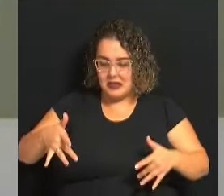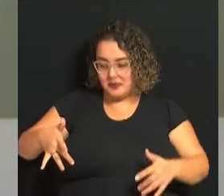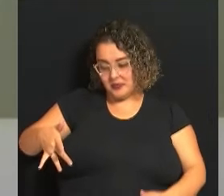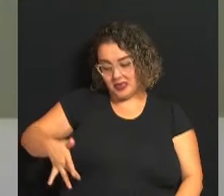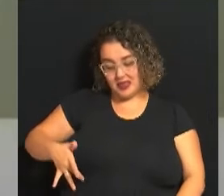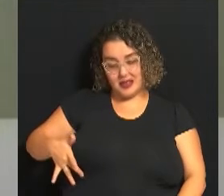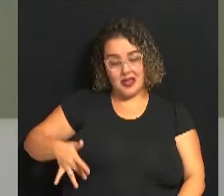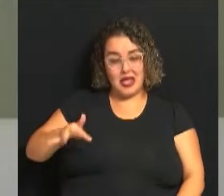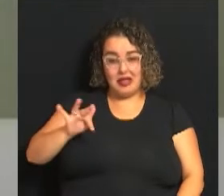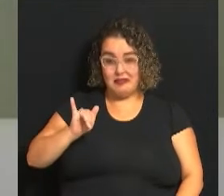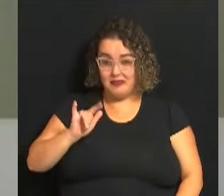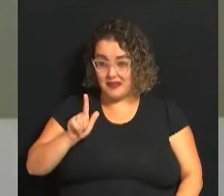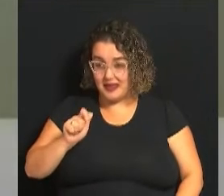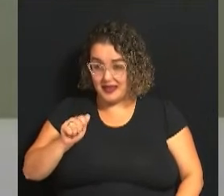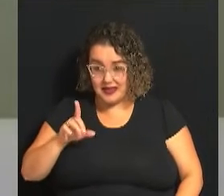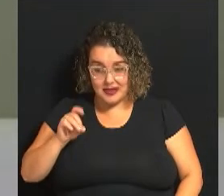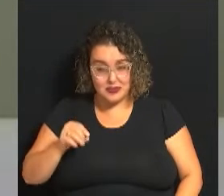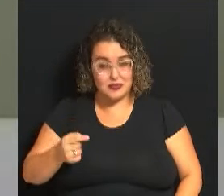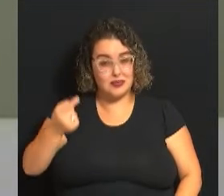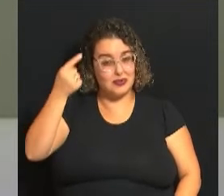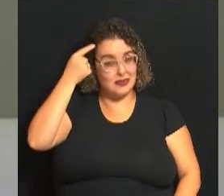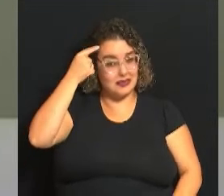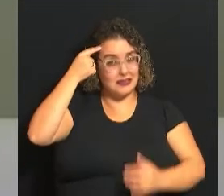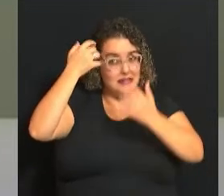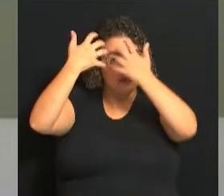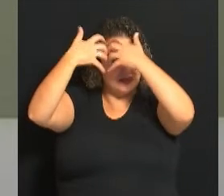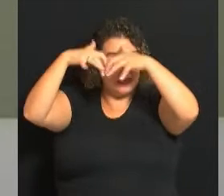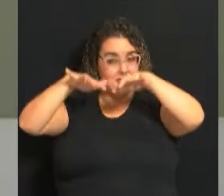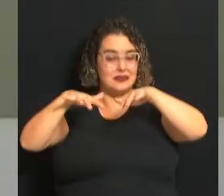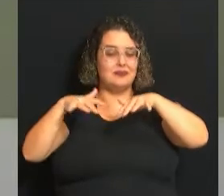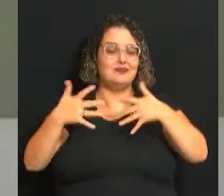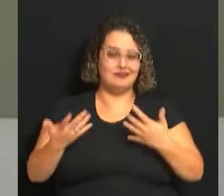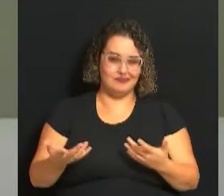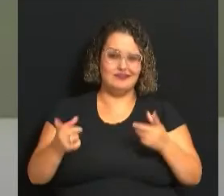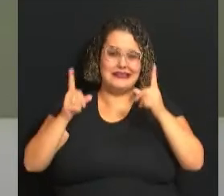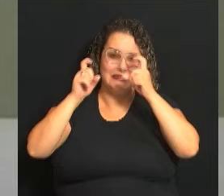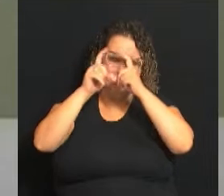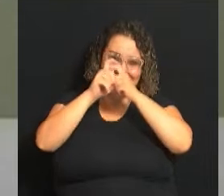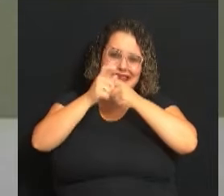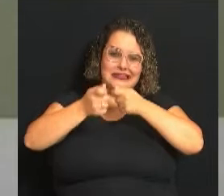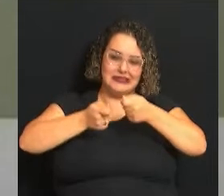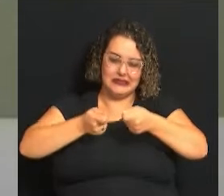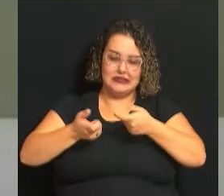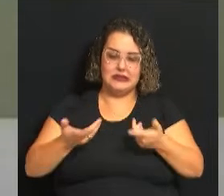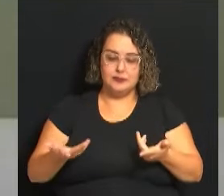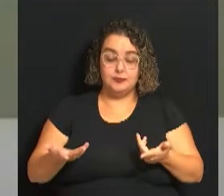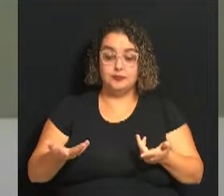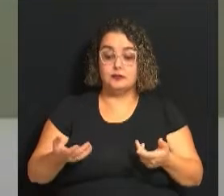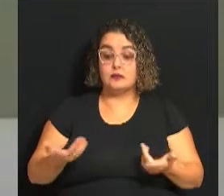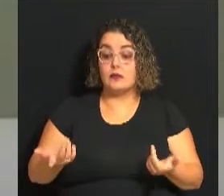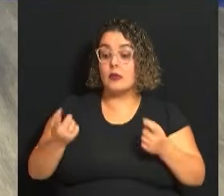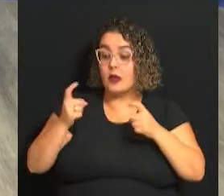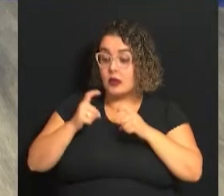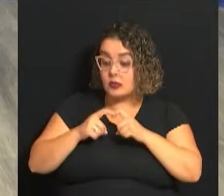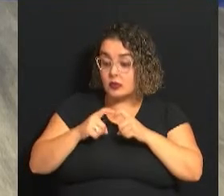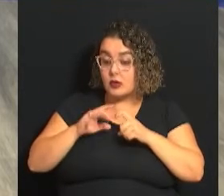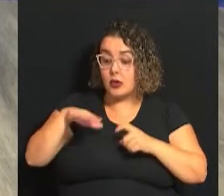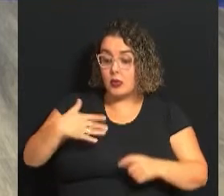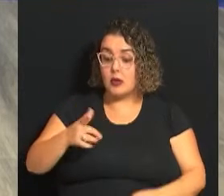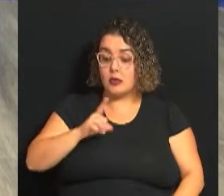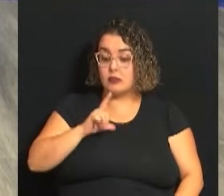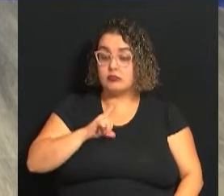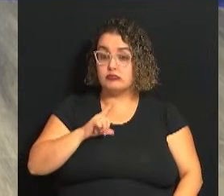tumores, é um trio difícil de se controlar. E doutor, quando a pessoa tem o câncer